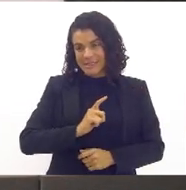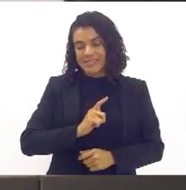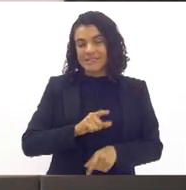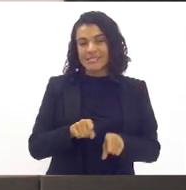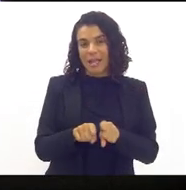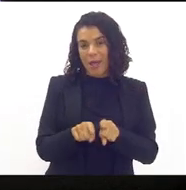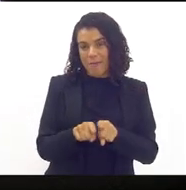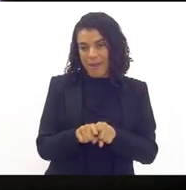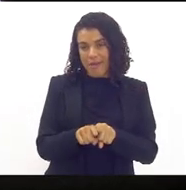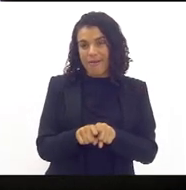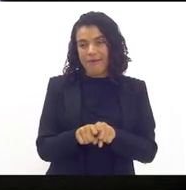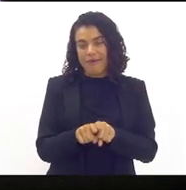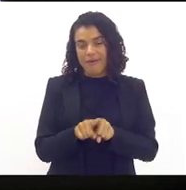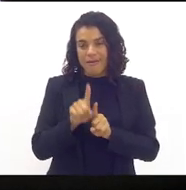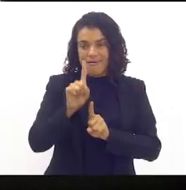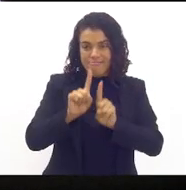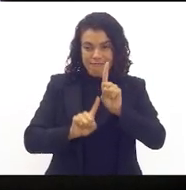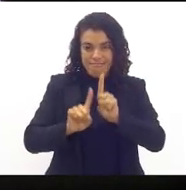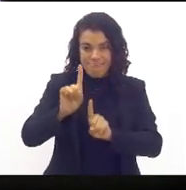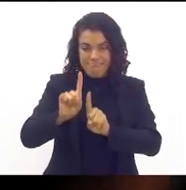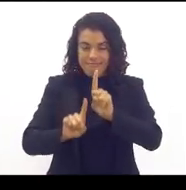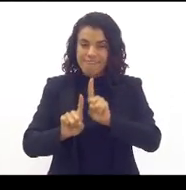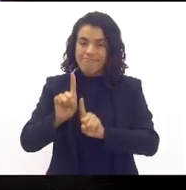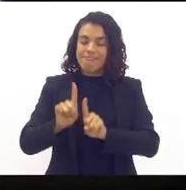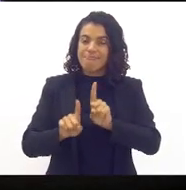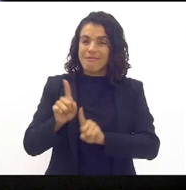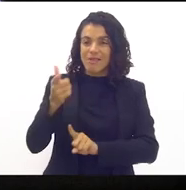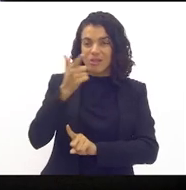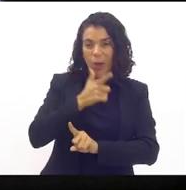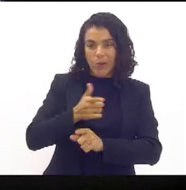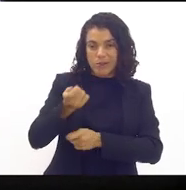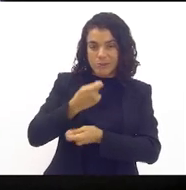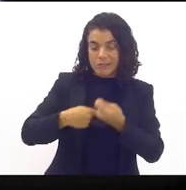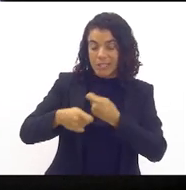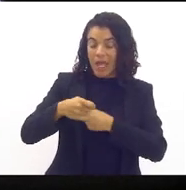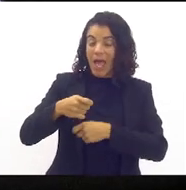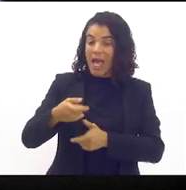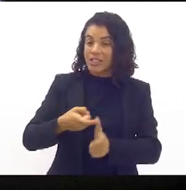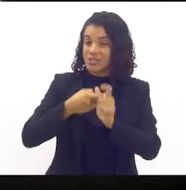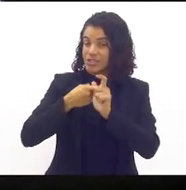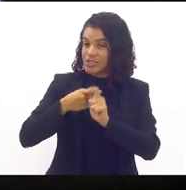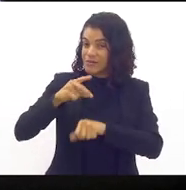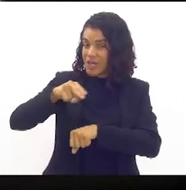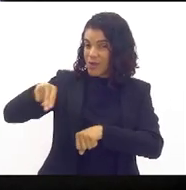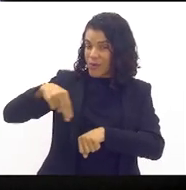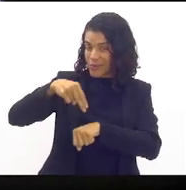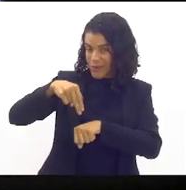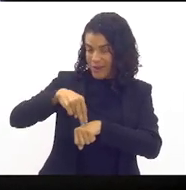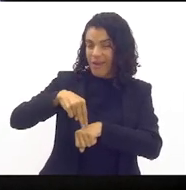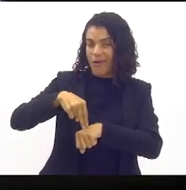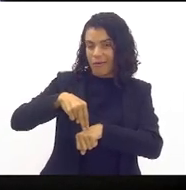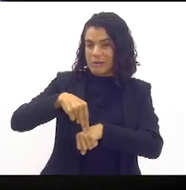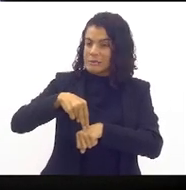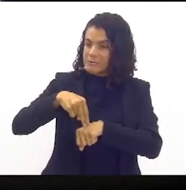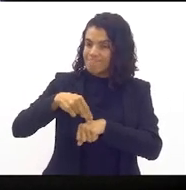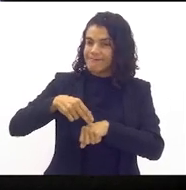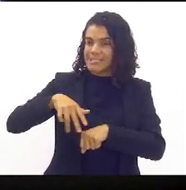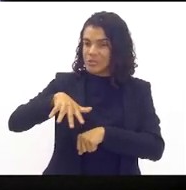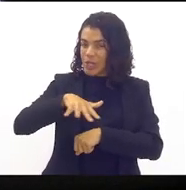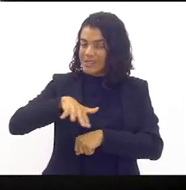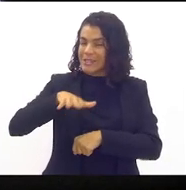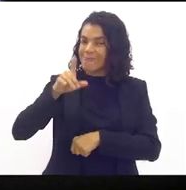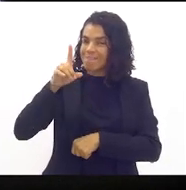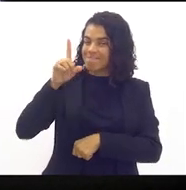externa e precatória, estão administráveis, nós estamos com a dívida com a União escalando patamares muito delicados,